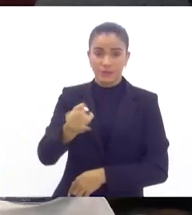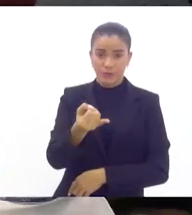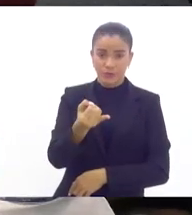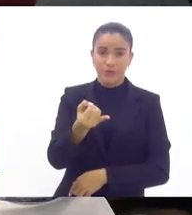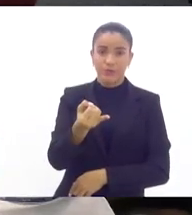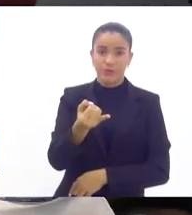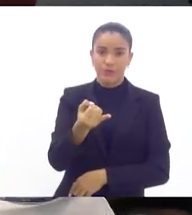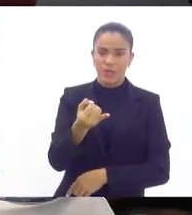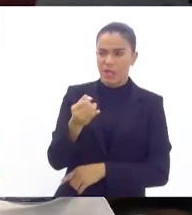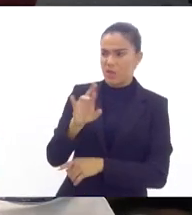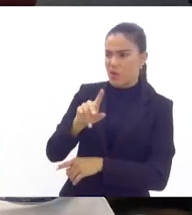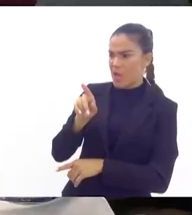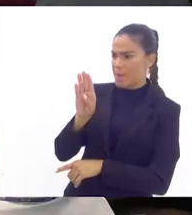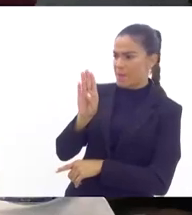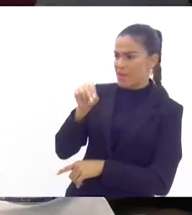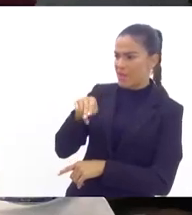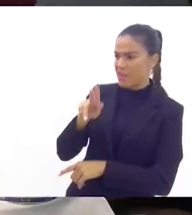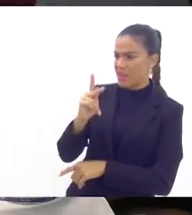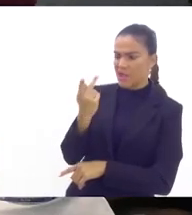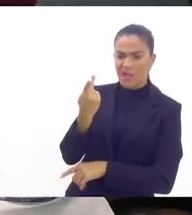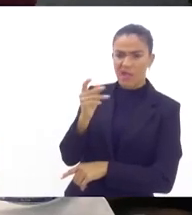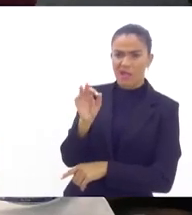não lá é o BNH